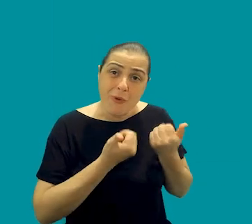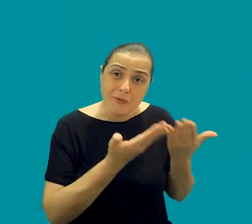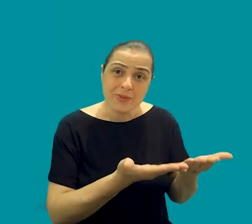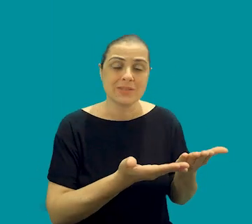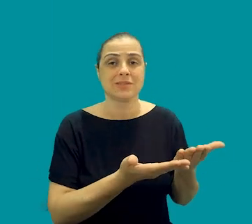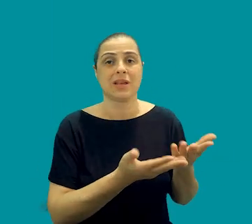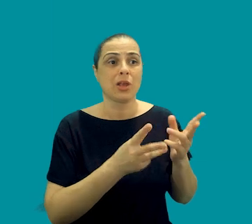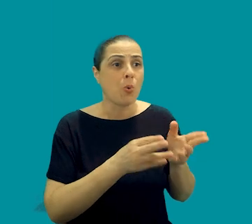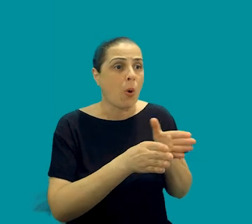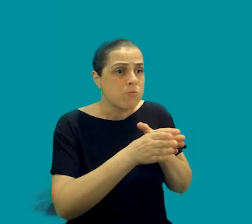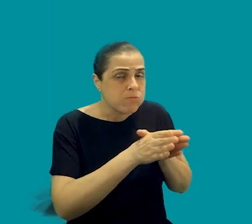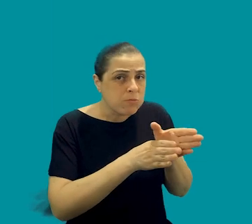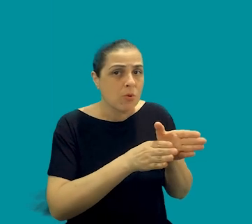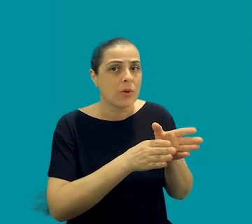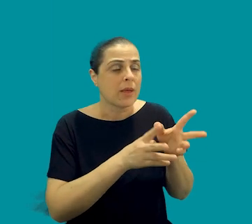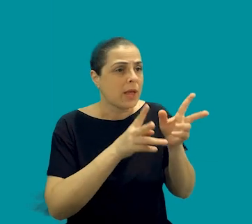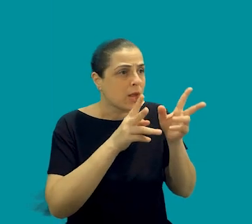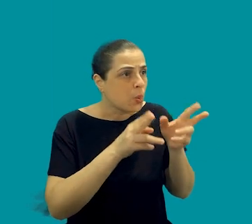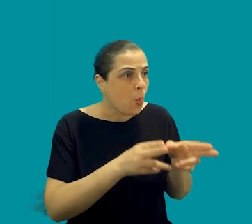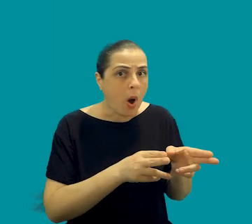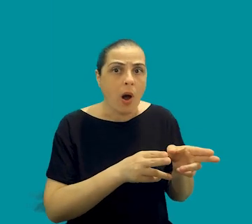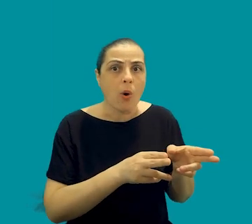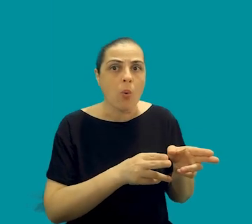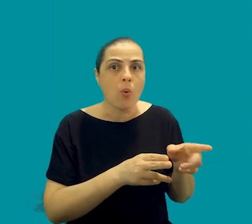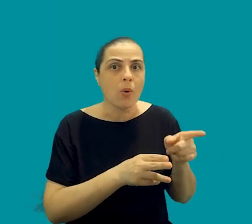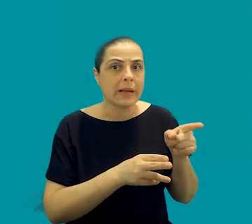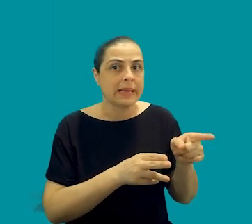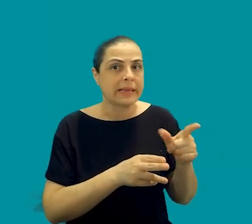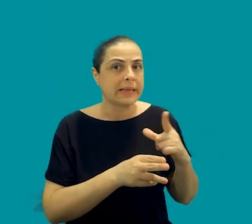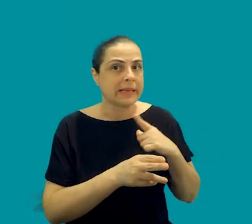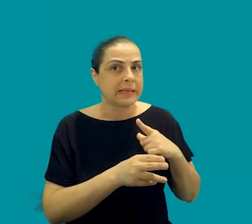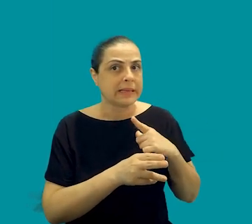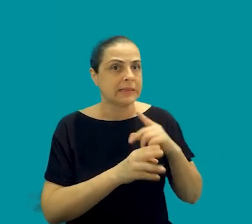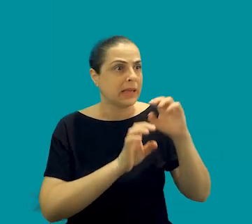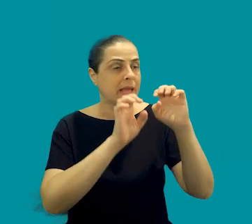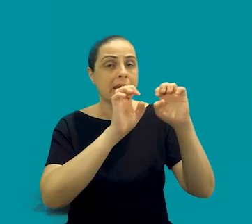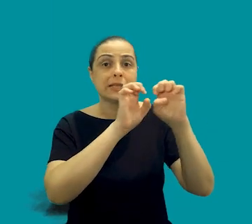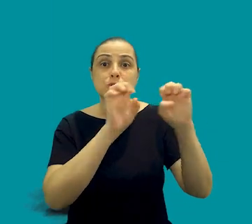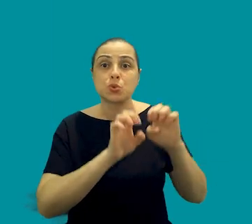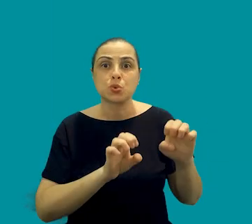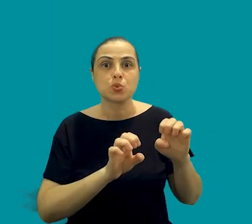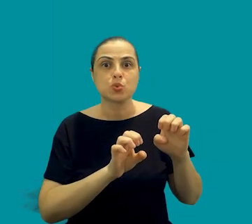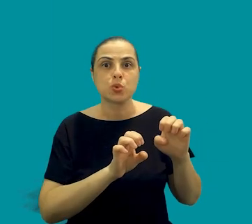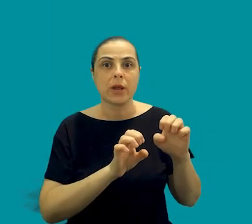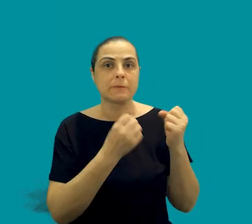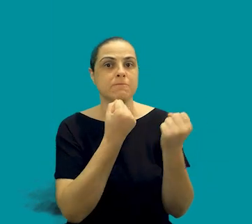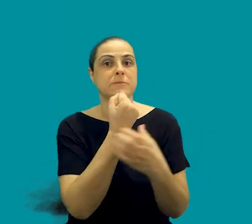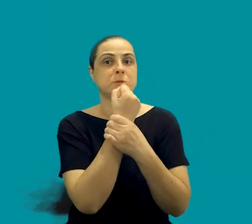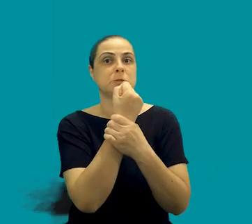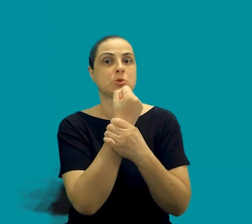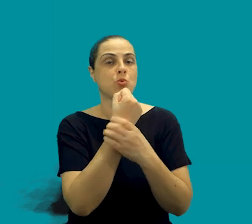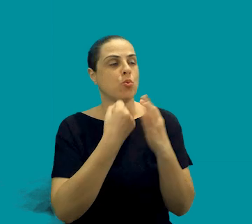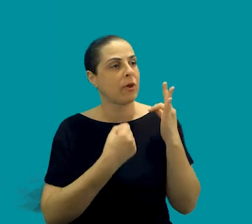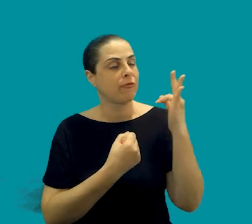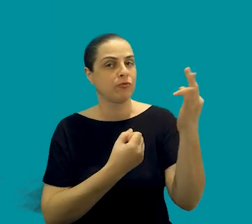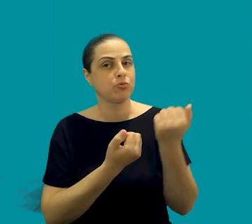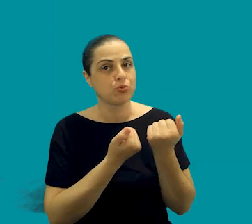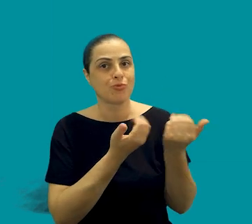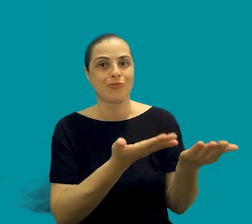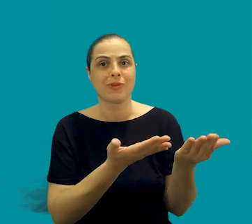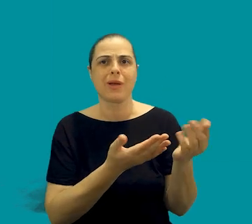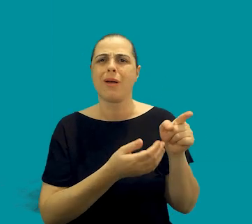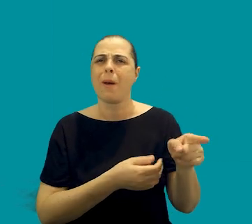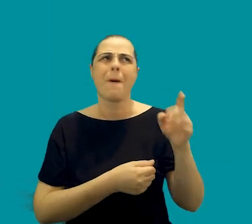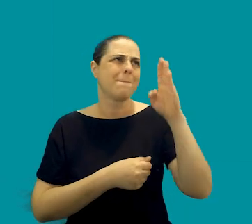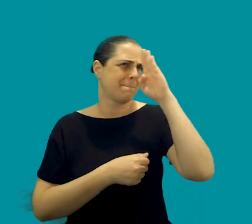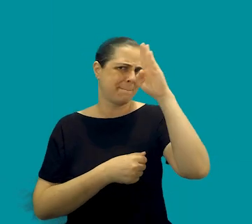na vida, é como se colocasse um norteador, né? Uma coluna vertebral neles de vida futura, né? Então,